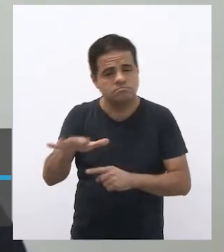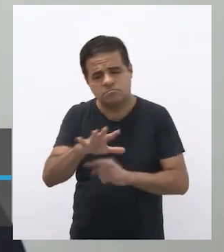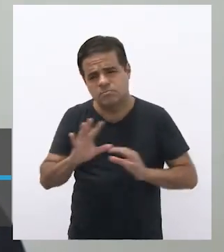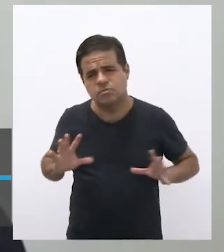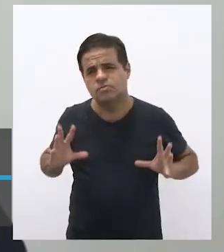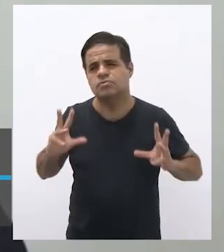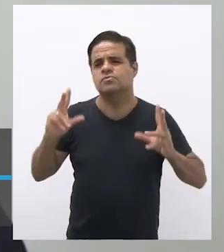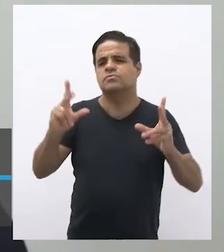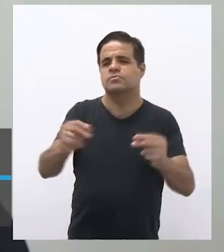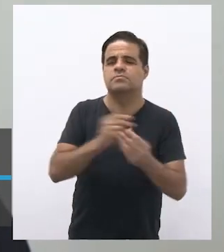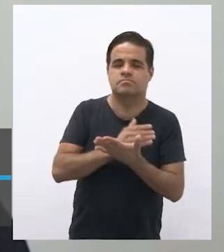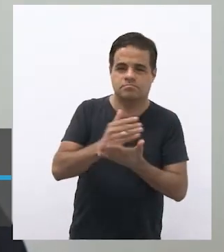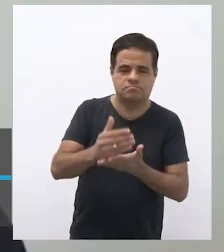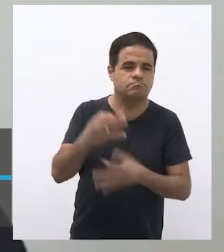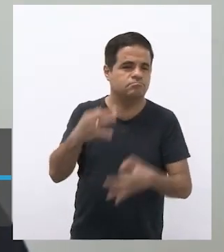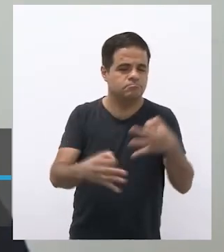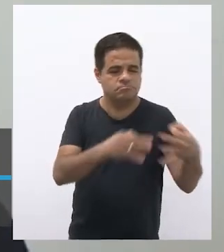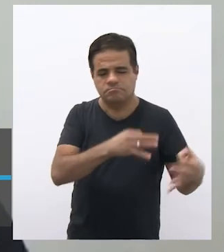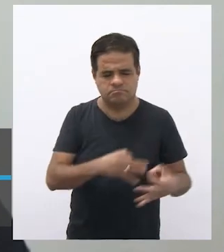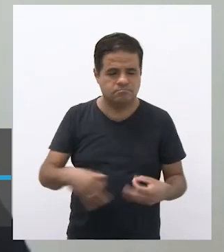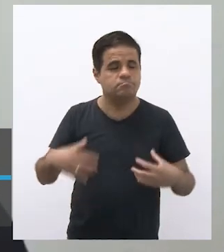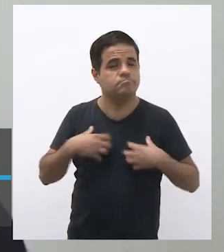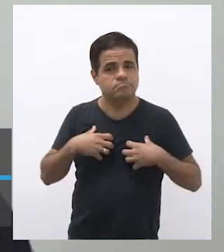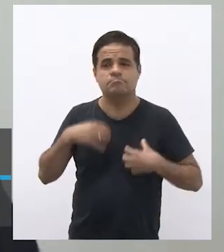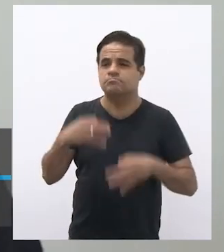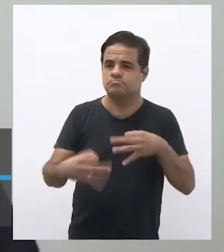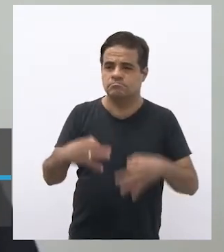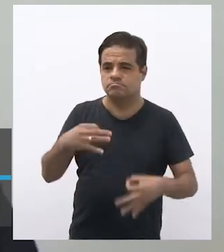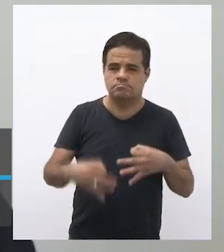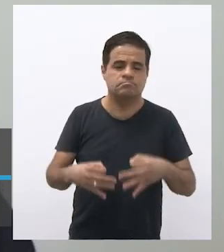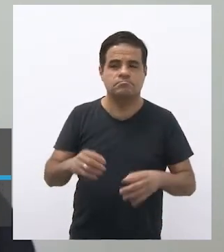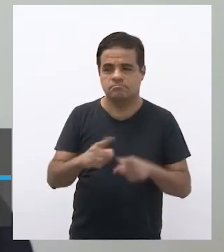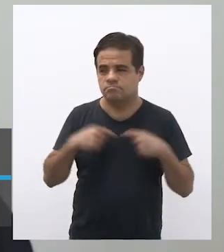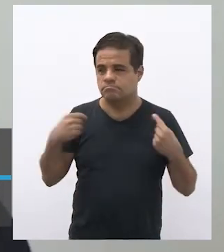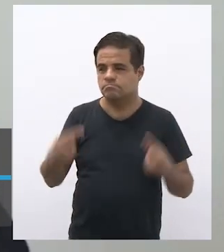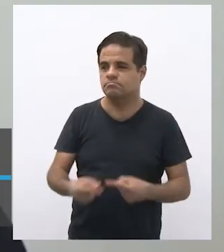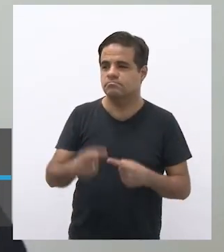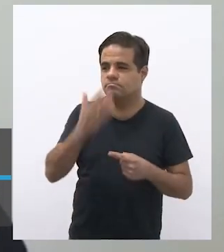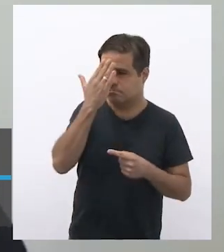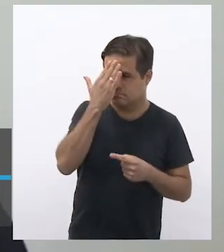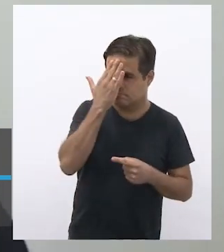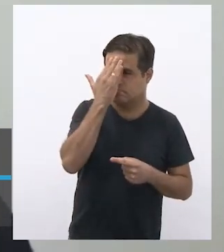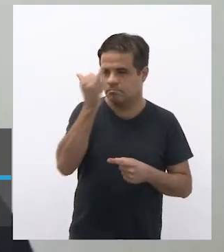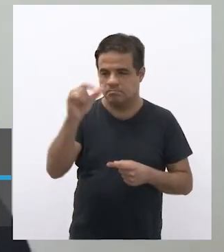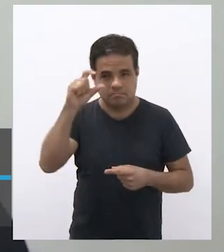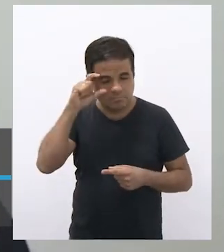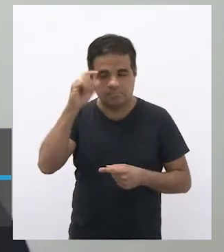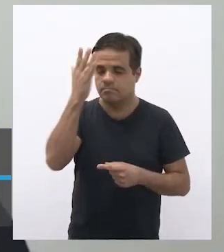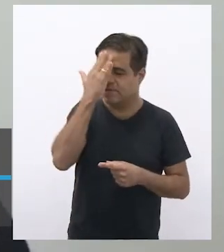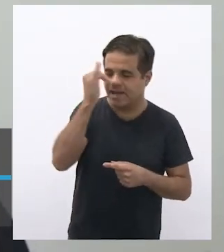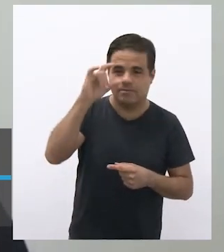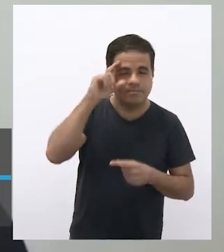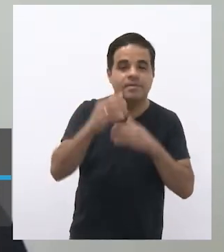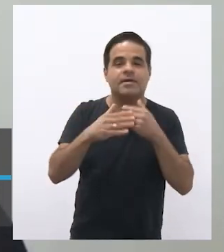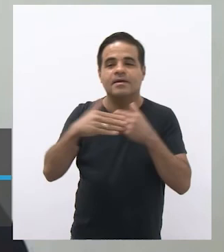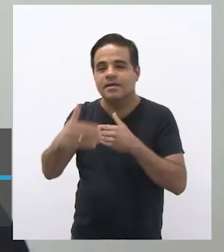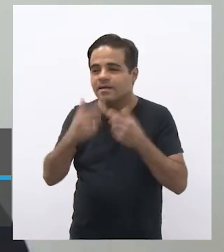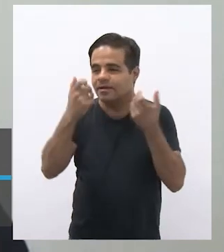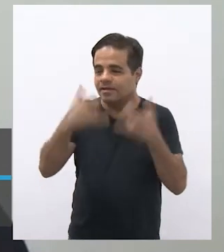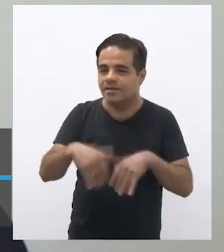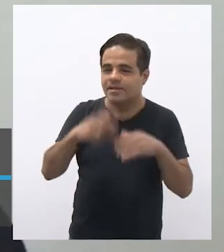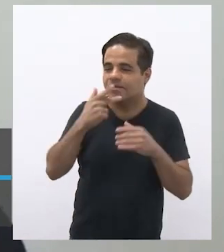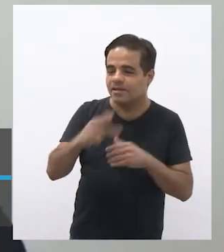graus de jurisdição, né, de forma judicial ou extrajudicial. Nesse ponto, eu acho importante também dizer,